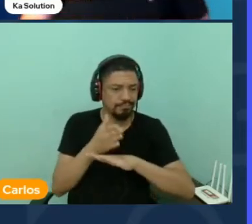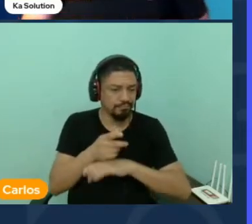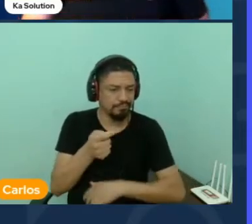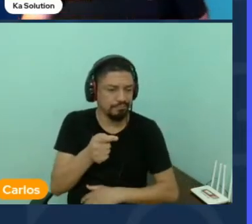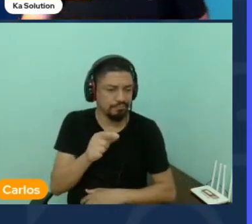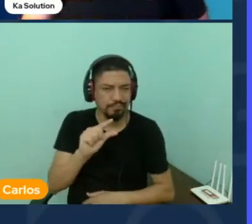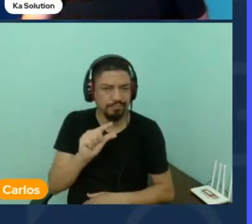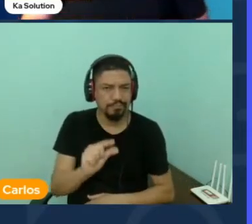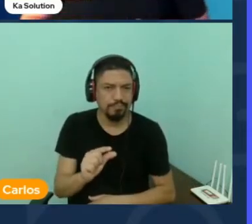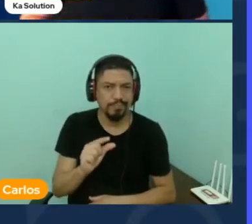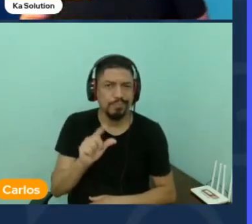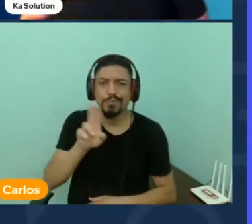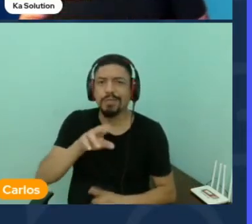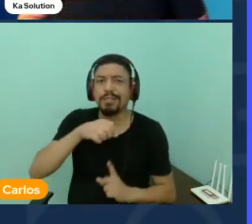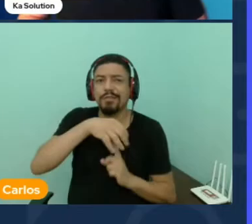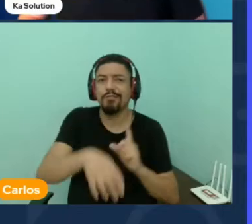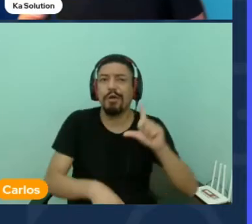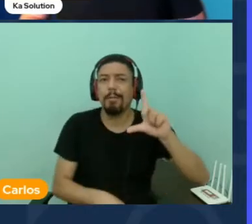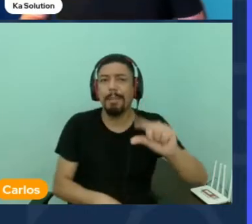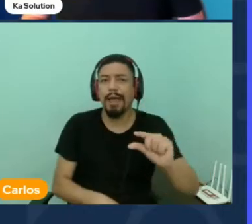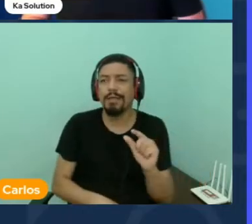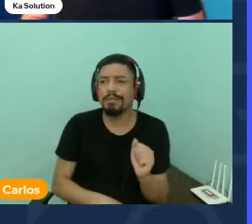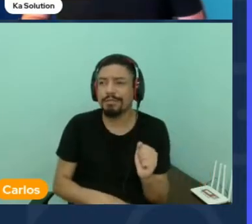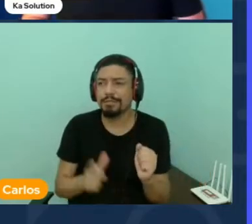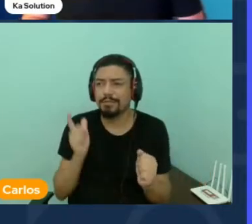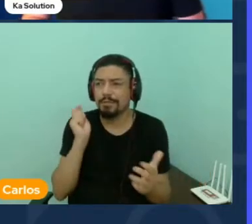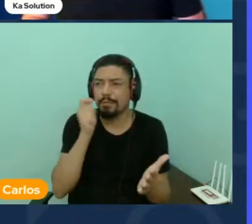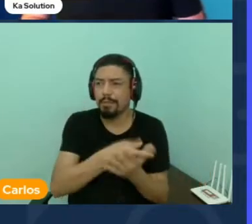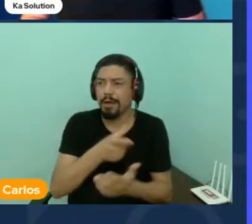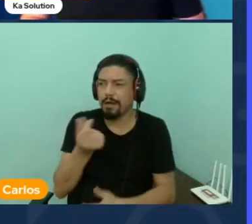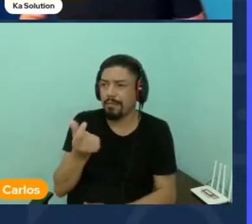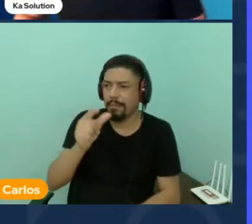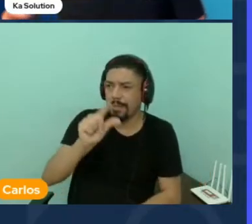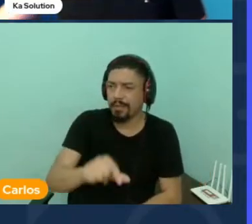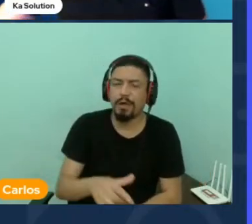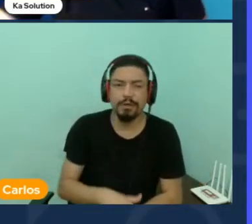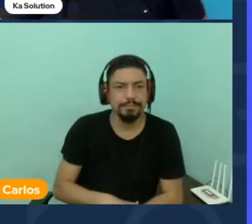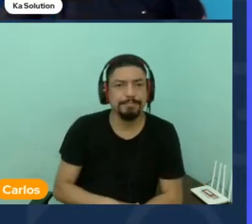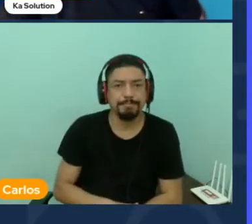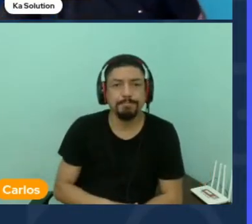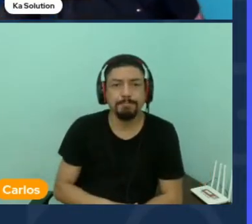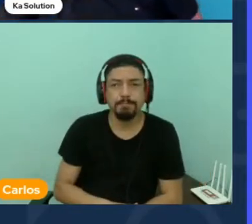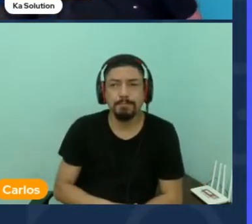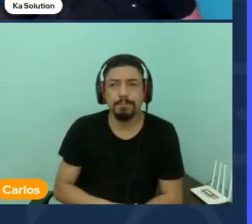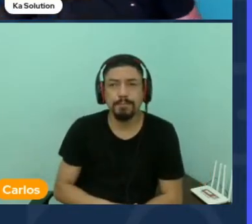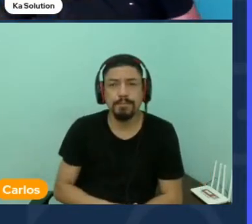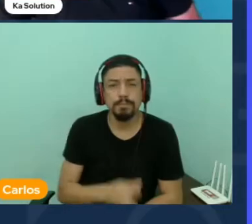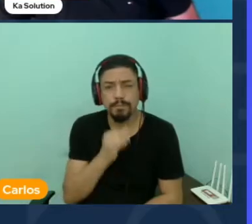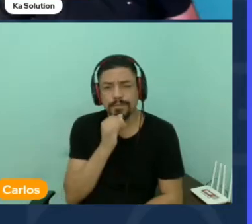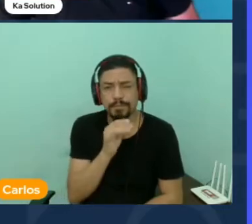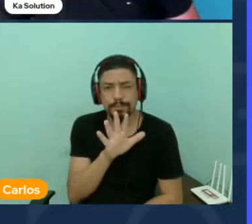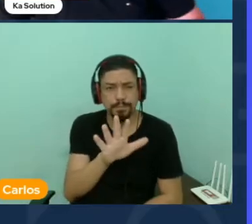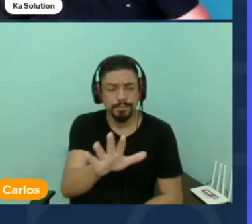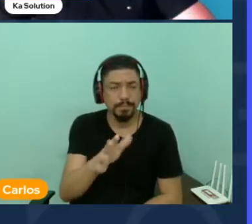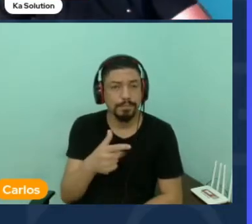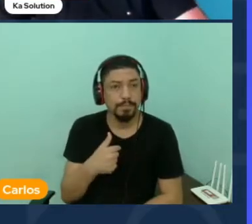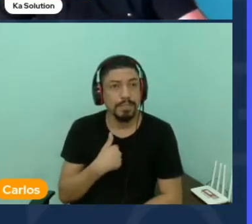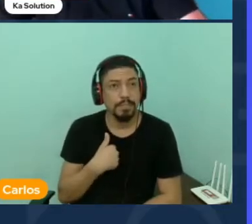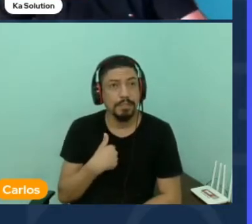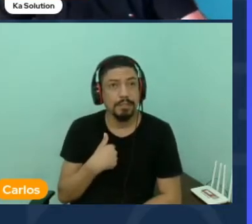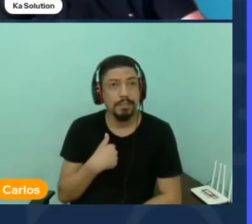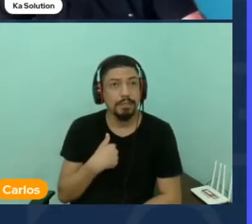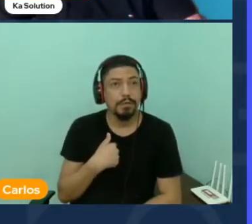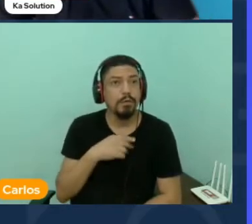menos servidores e, consequentemente, pagar menos. Então, por exemplo, se eu estou hospedando, né,